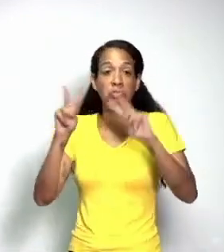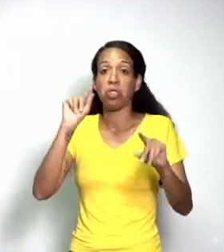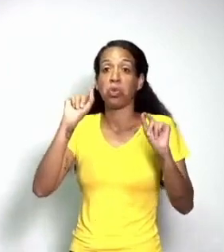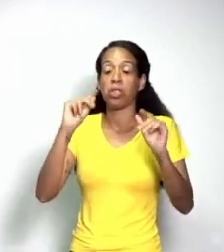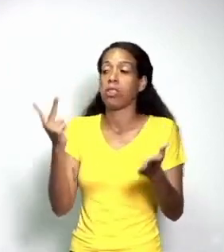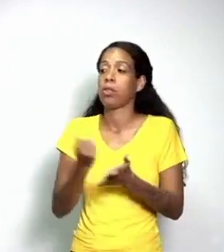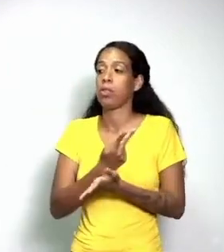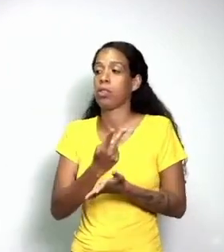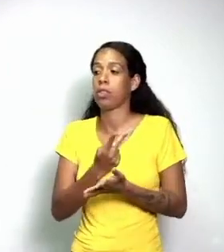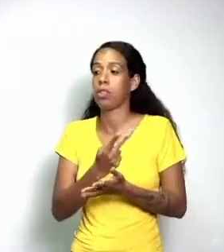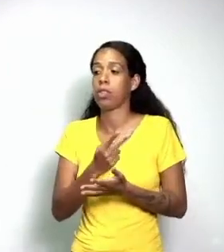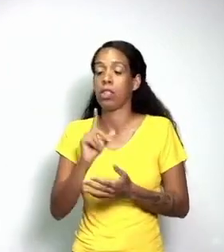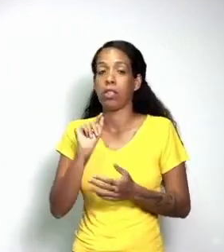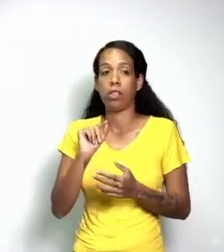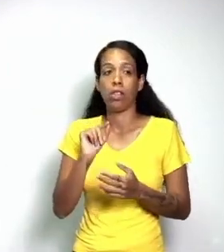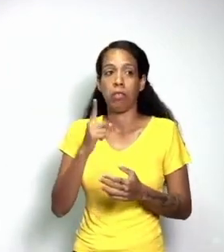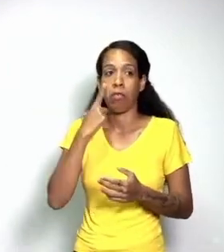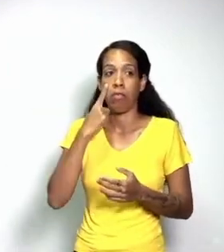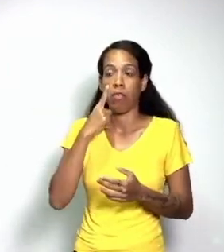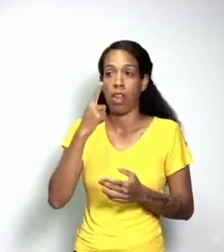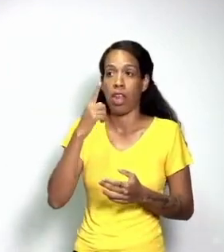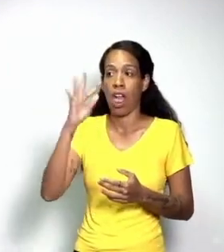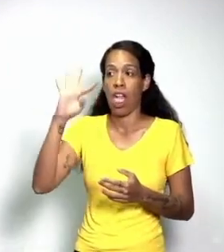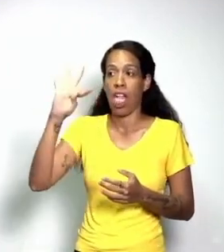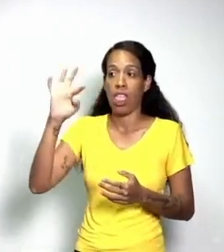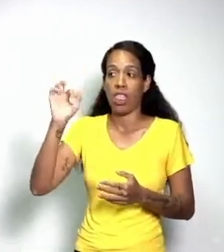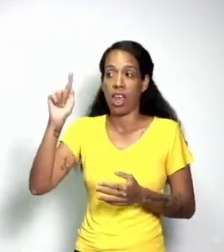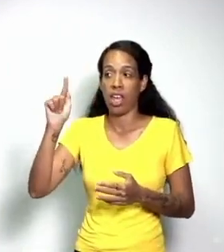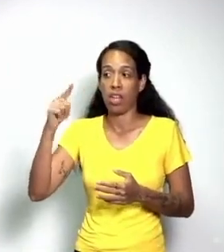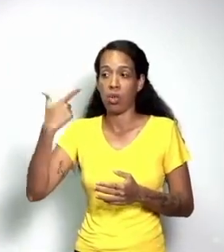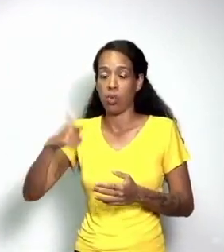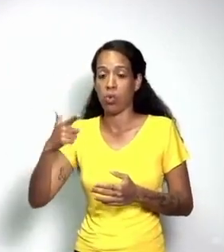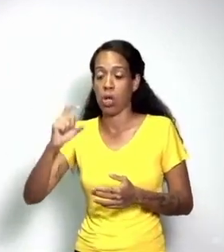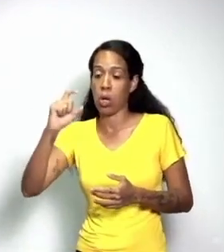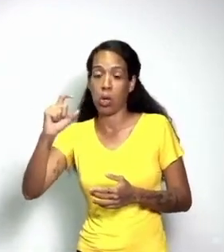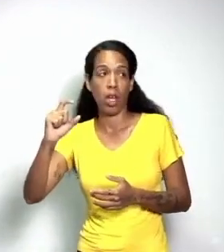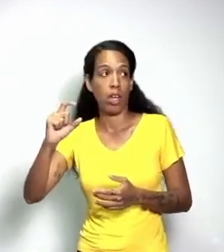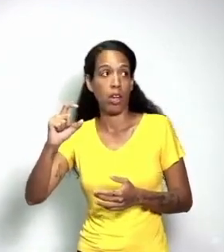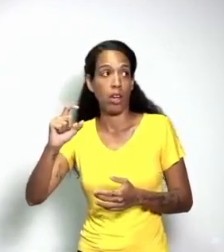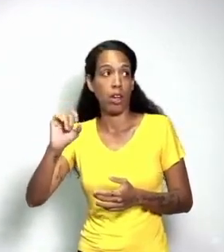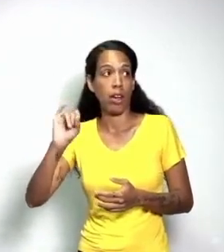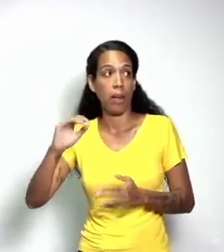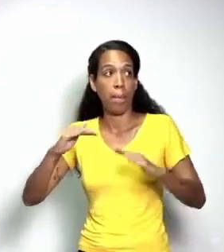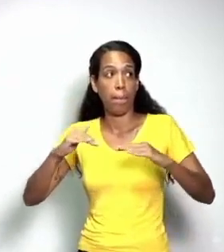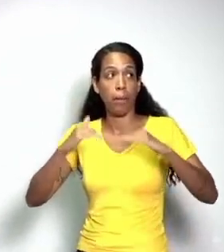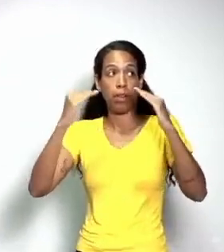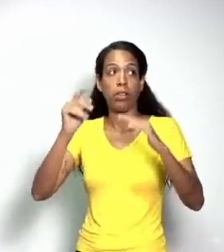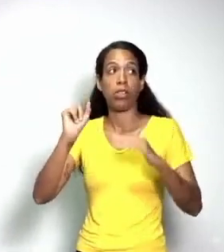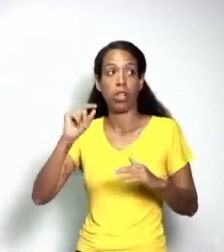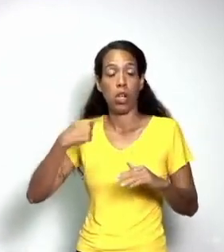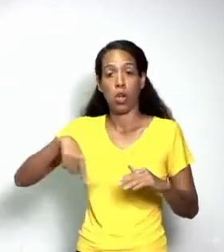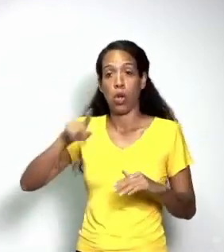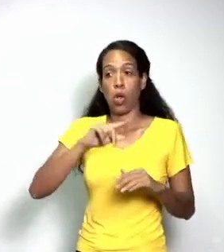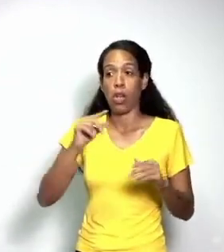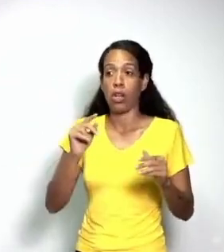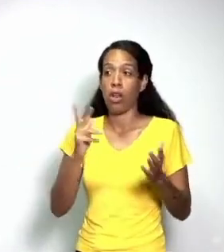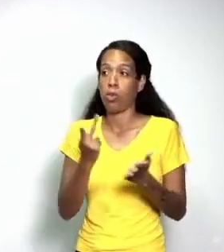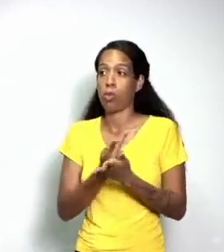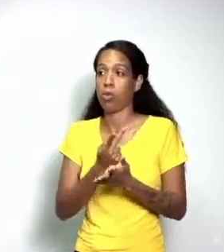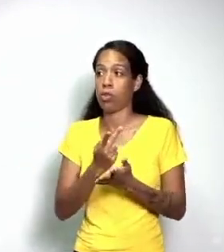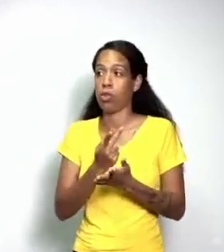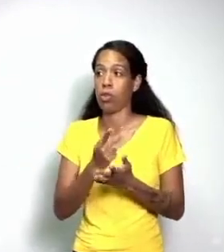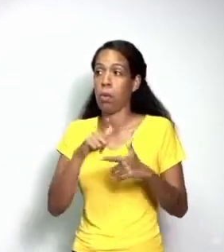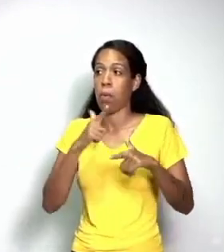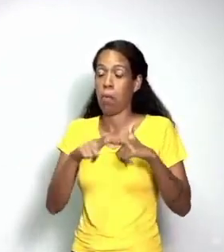aconteceu. E aí, quando a gente vê que a tag não está naquele cartão, a gente tem a certeza, a partir disso, que a gente está lidando com